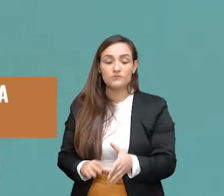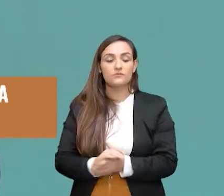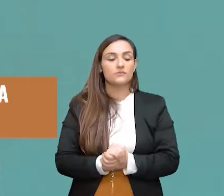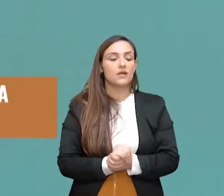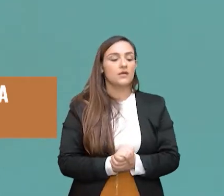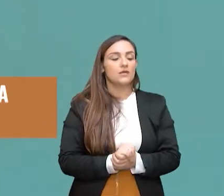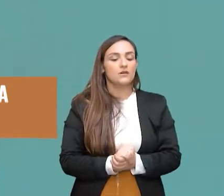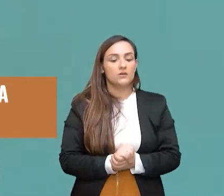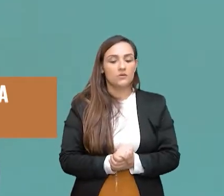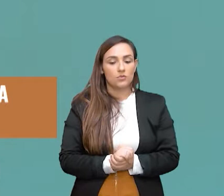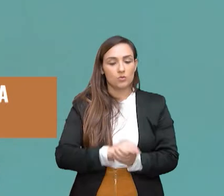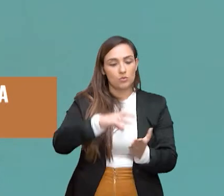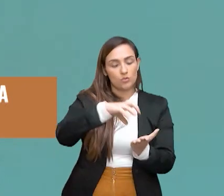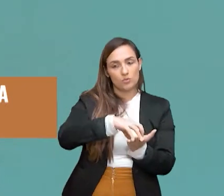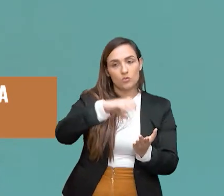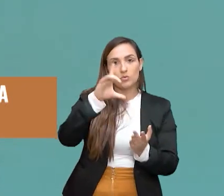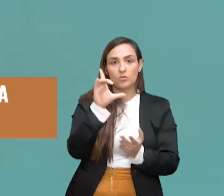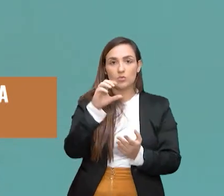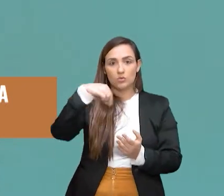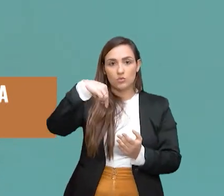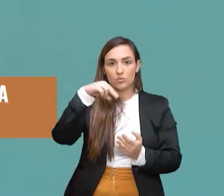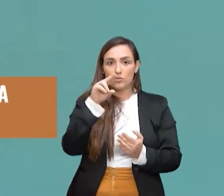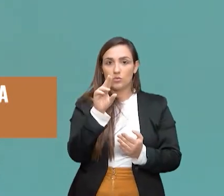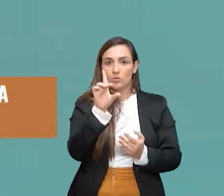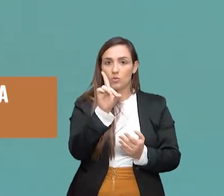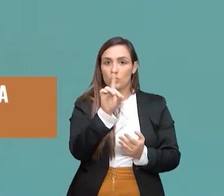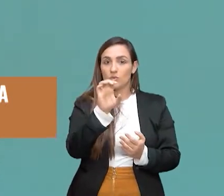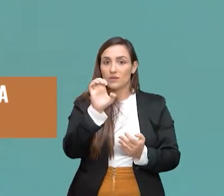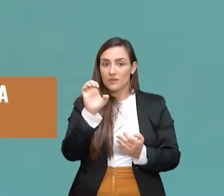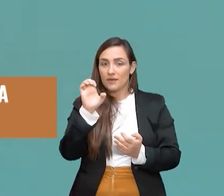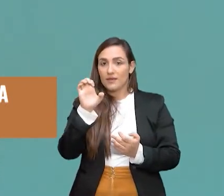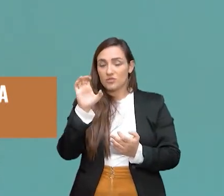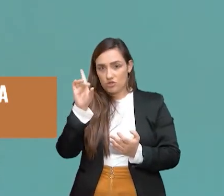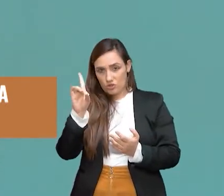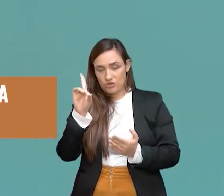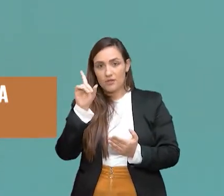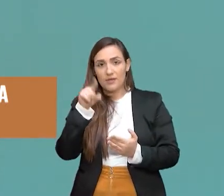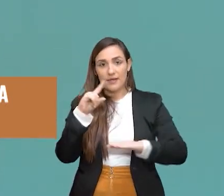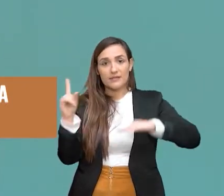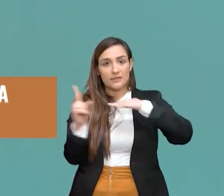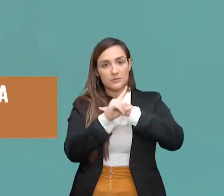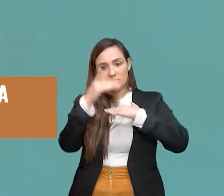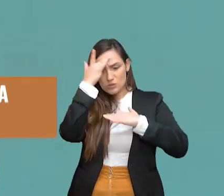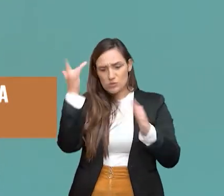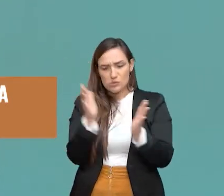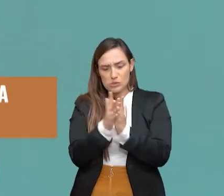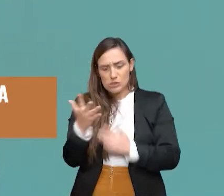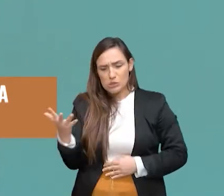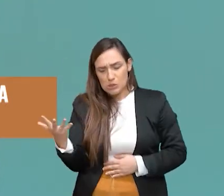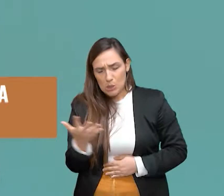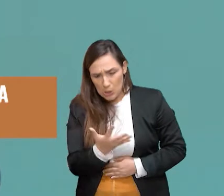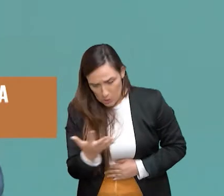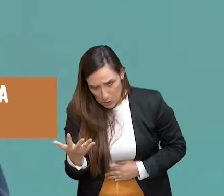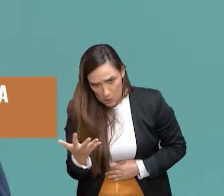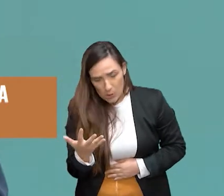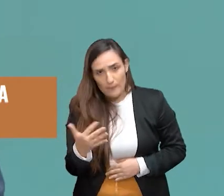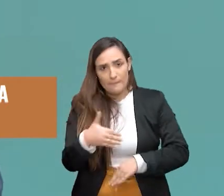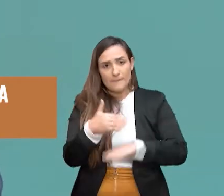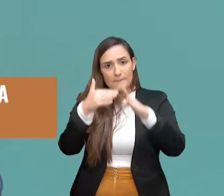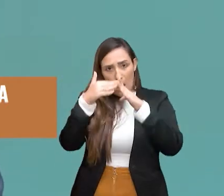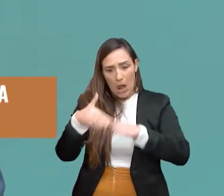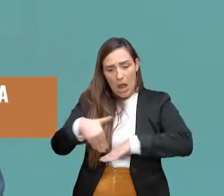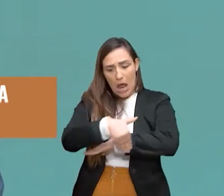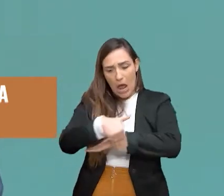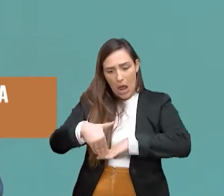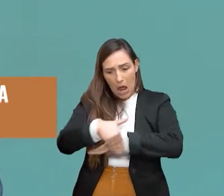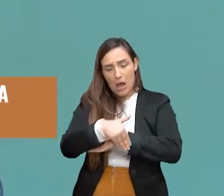Defensoria, pelo NUDED, a gente tem a atribuição de atender a população em situação de rua. E aí, ao longo da